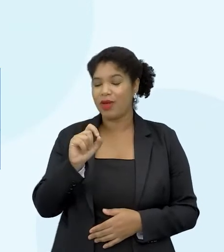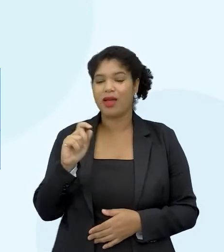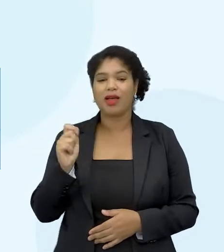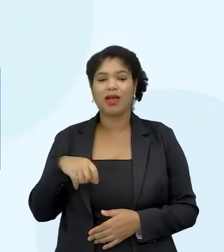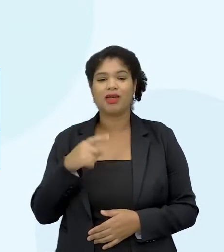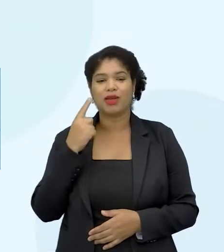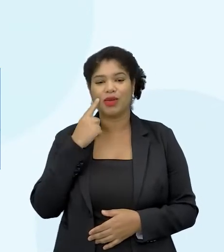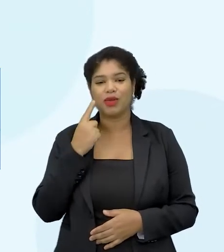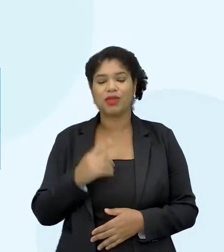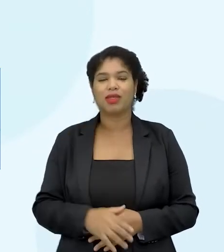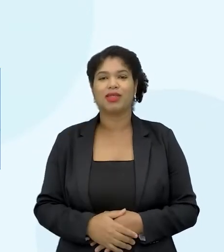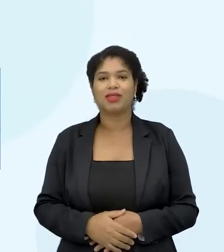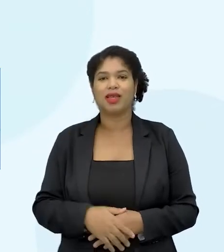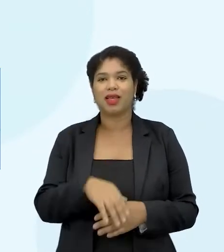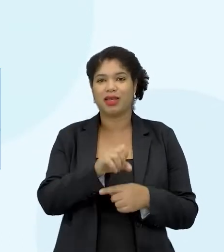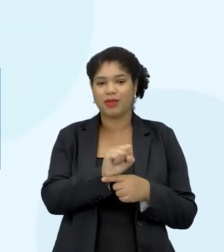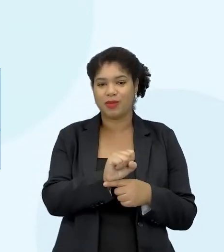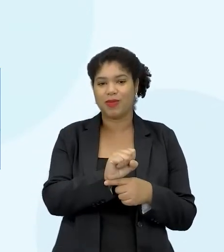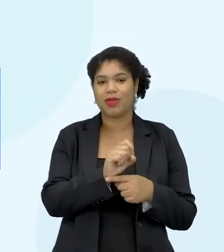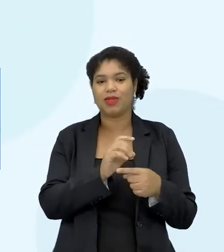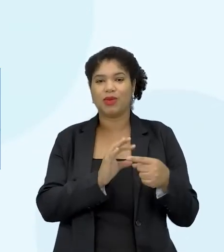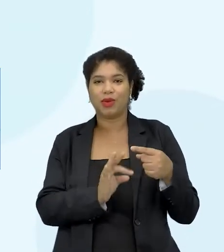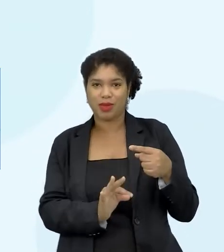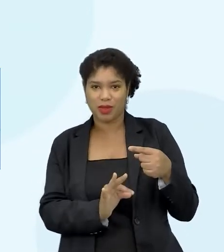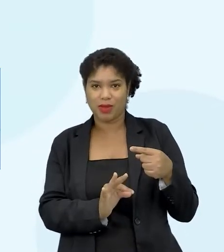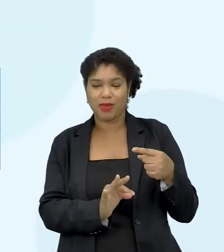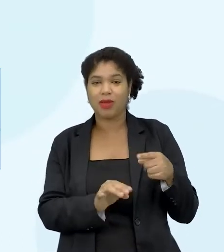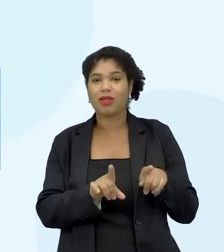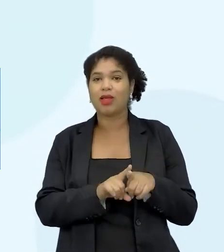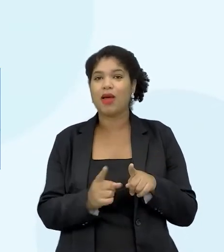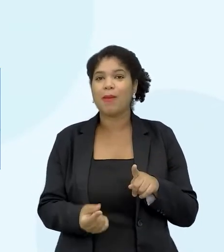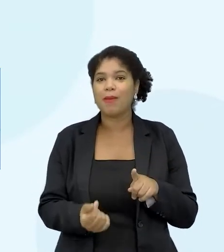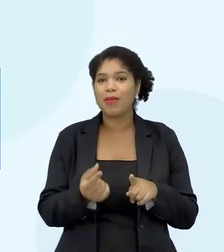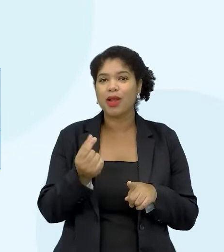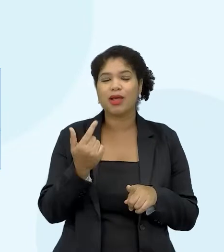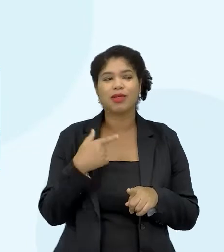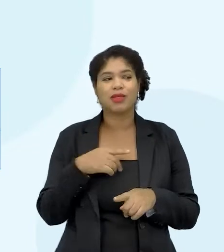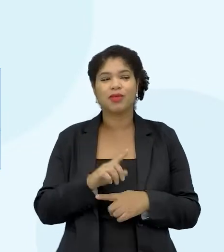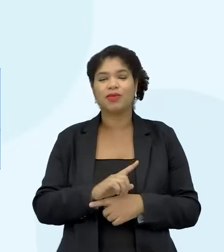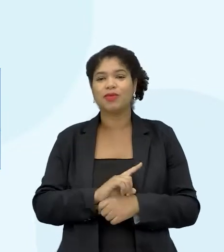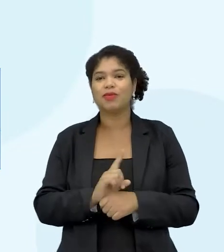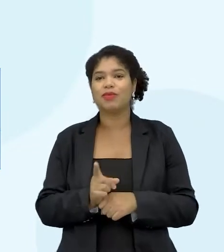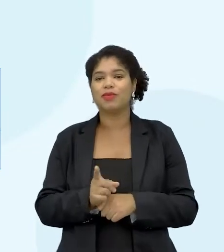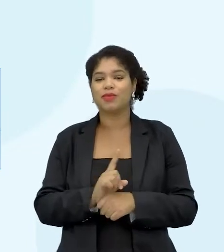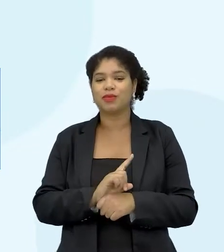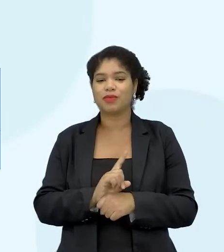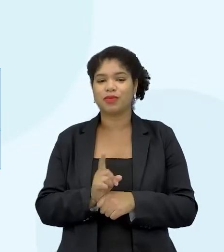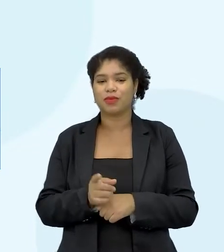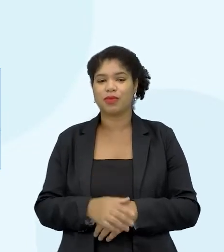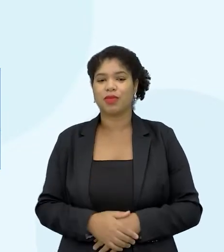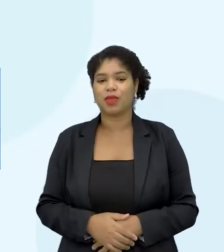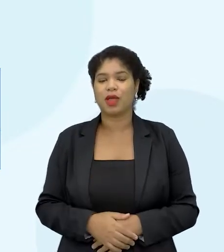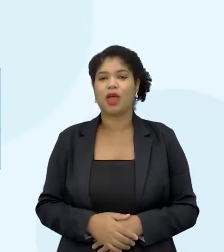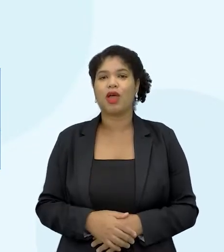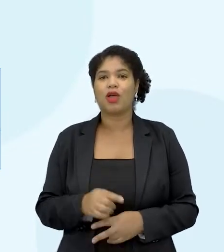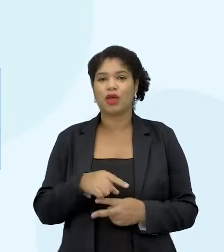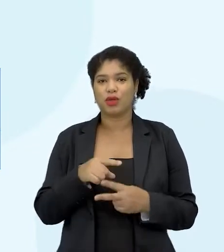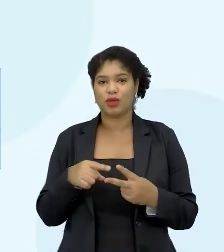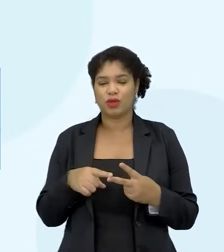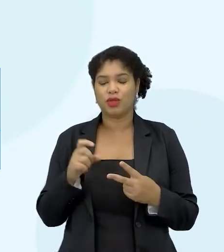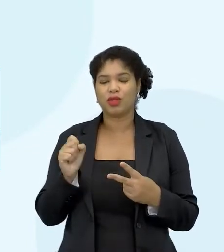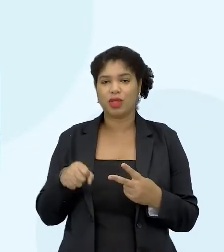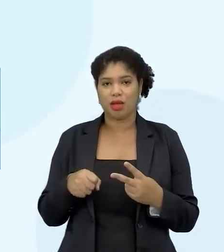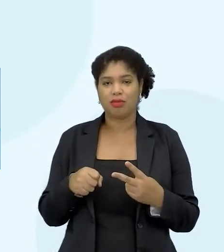ser espaço e tempo, preço e quilômetro, tá certo? Duas variáveis você consegue fazer